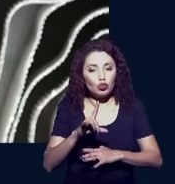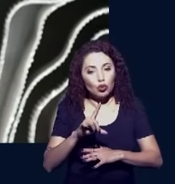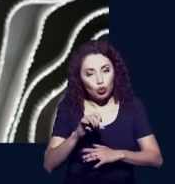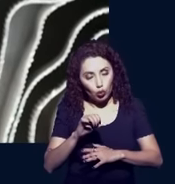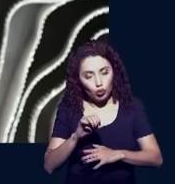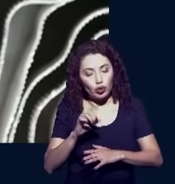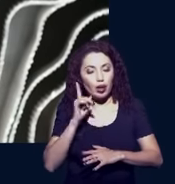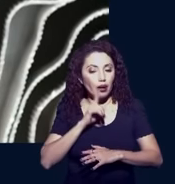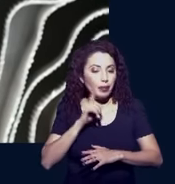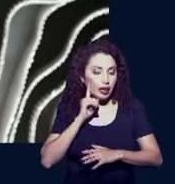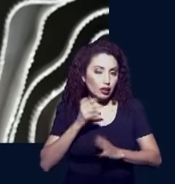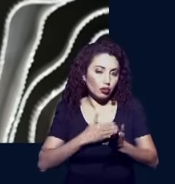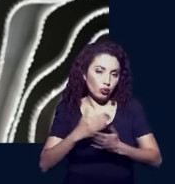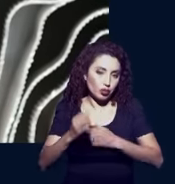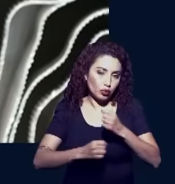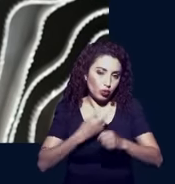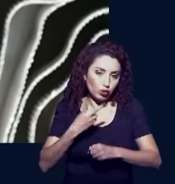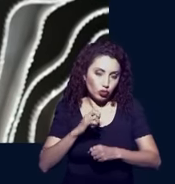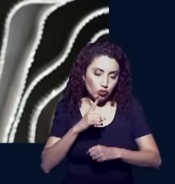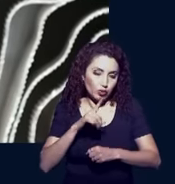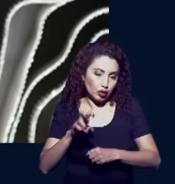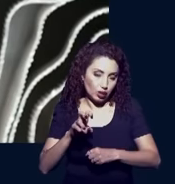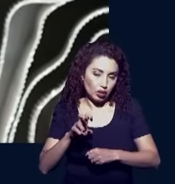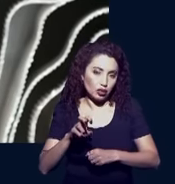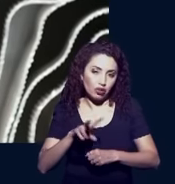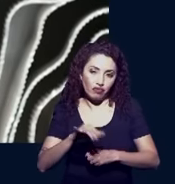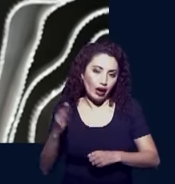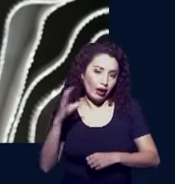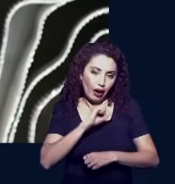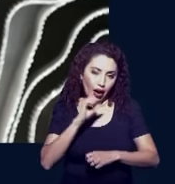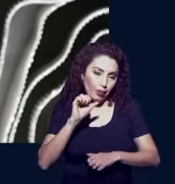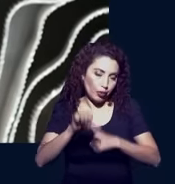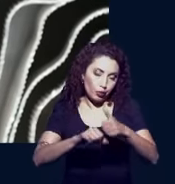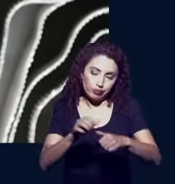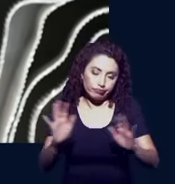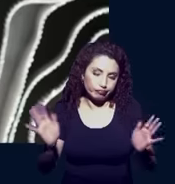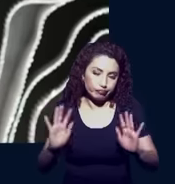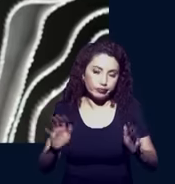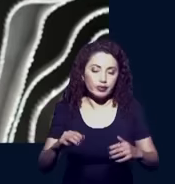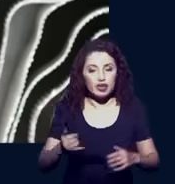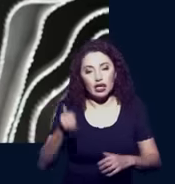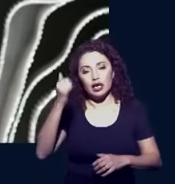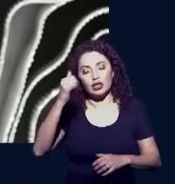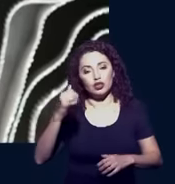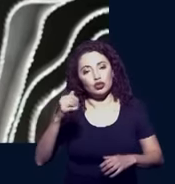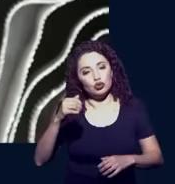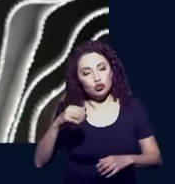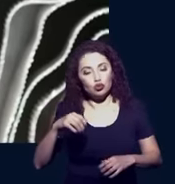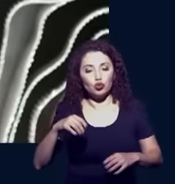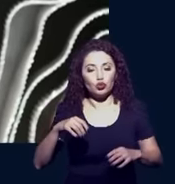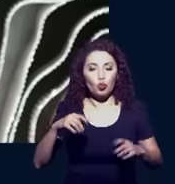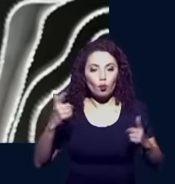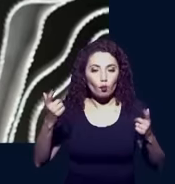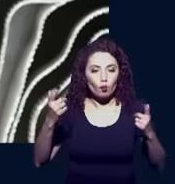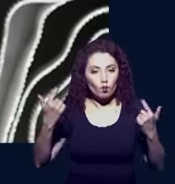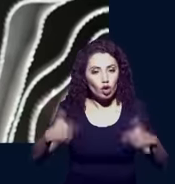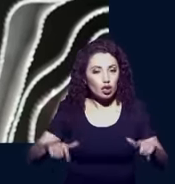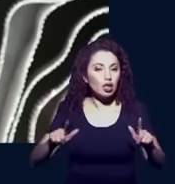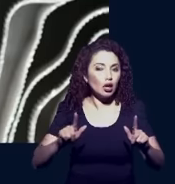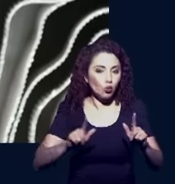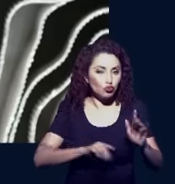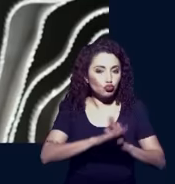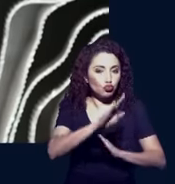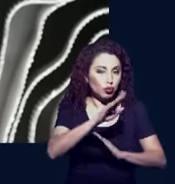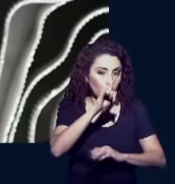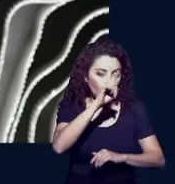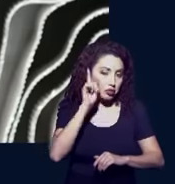2015 vai demorar não é algo que vai ser revertido no curto prazo a taxa de juros neutra pode ter subido nos Estados Unidos bom isso também